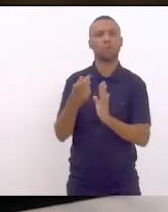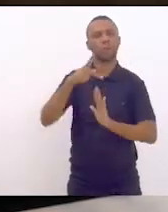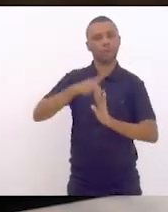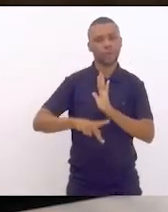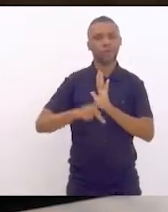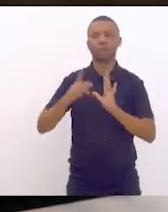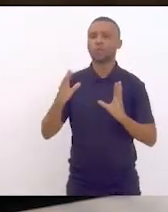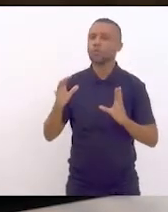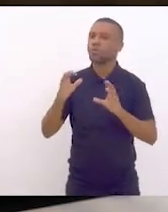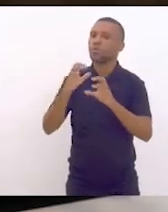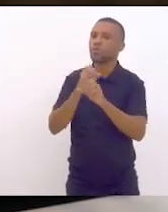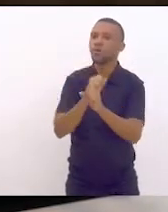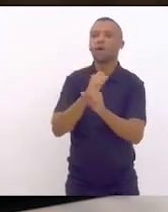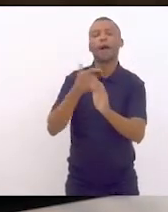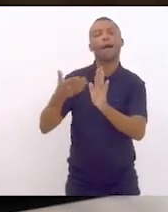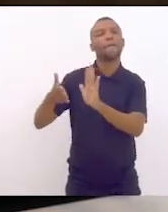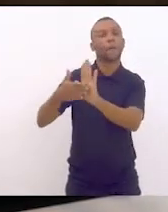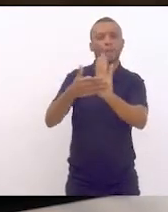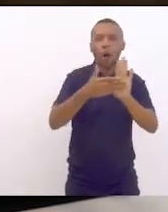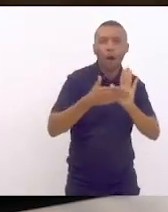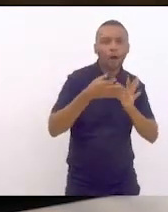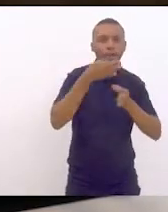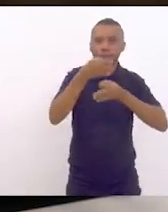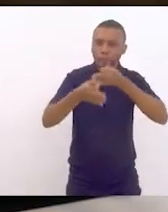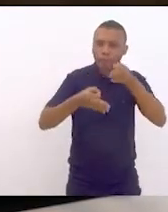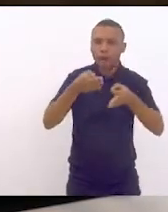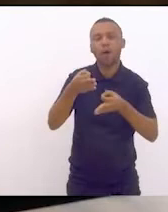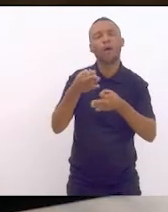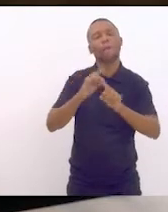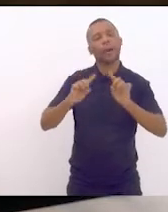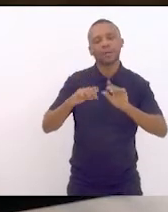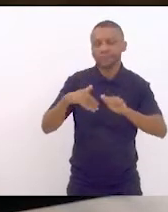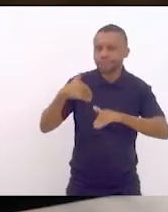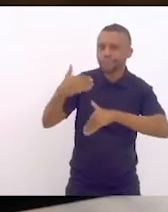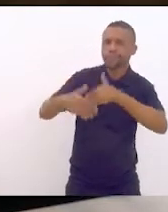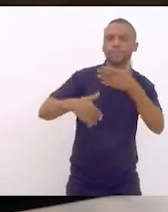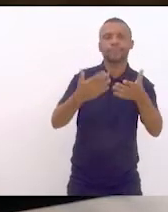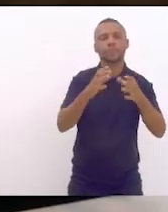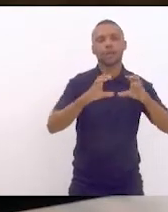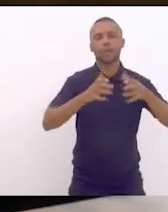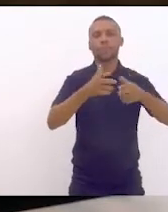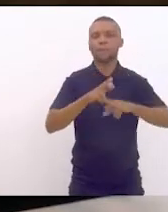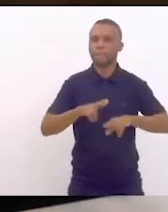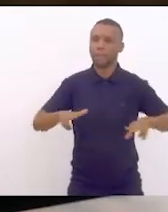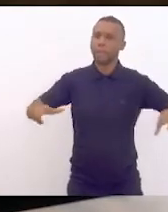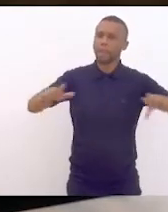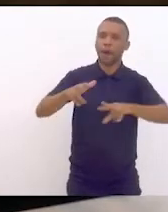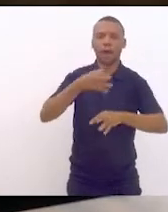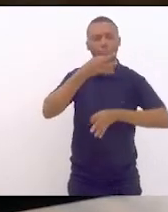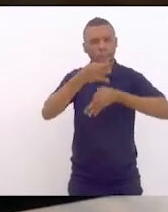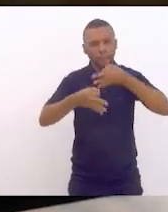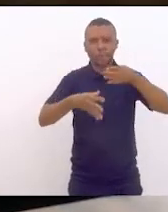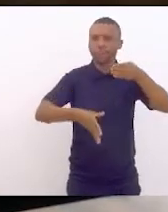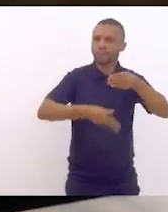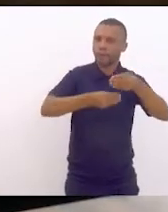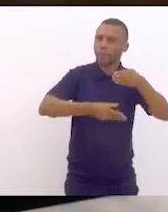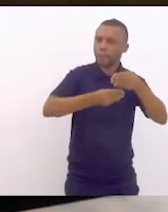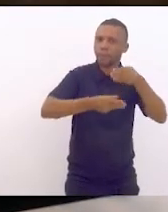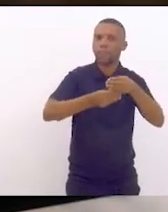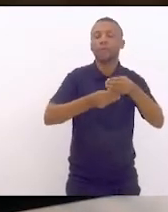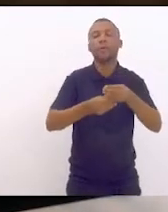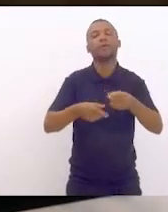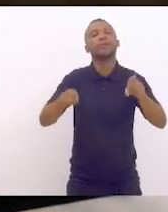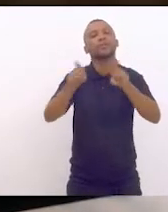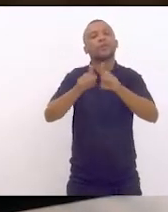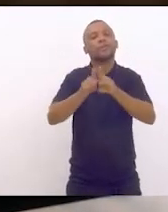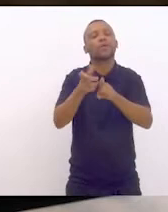mas avançou nas comissões, avançou na CCJ, em todas as comissões, e pedi, presidente,